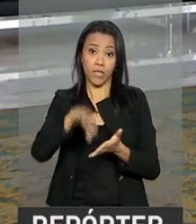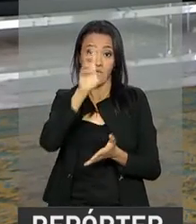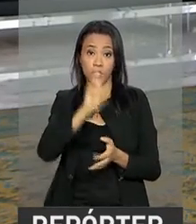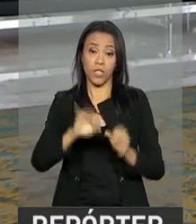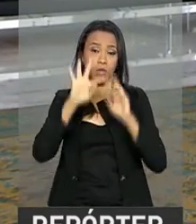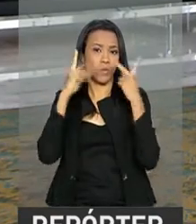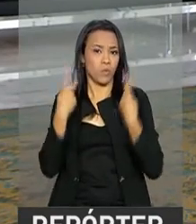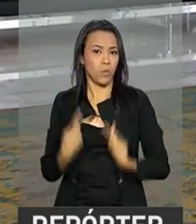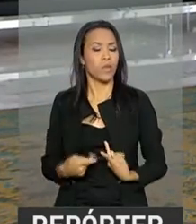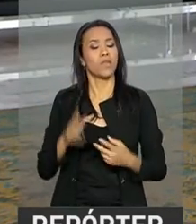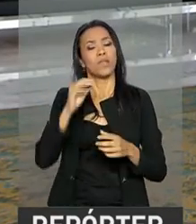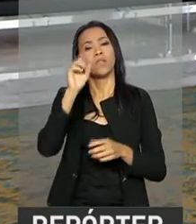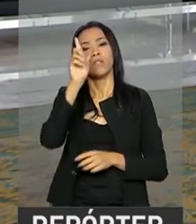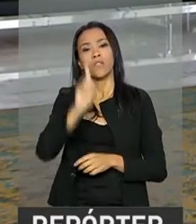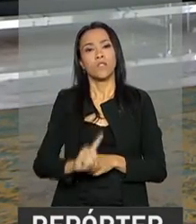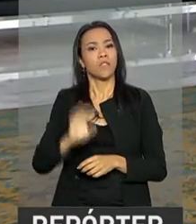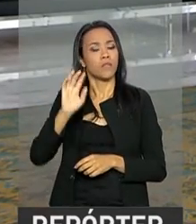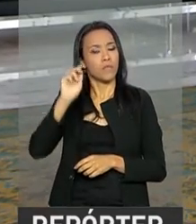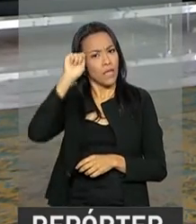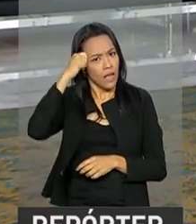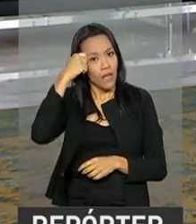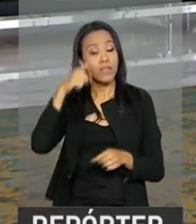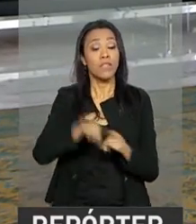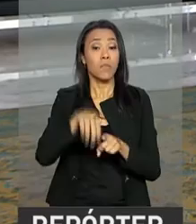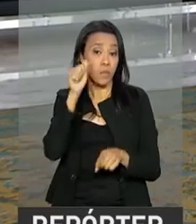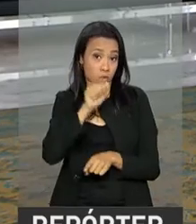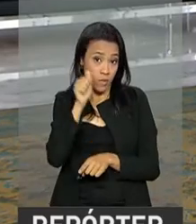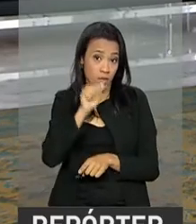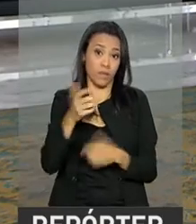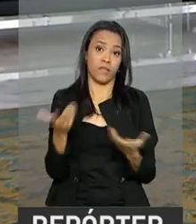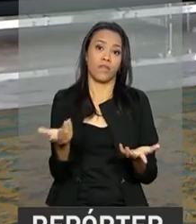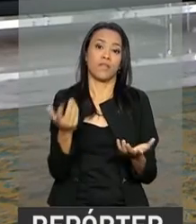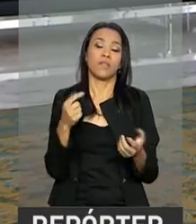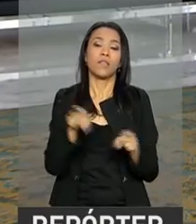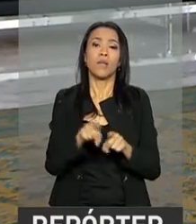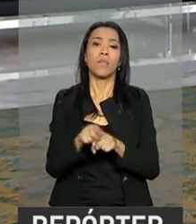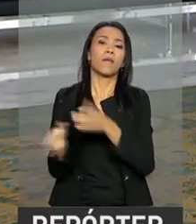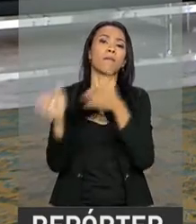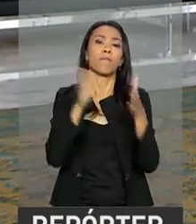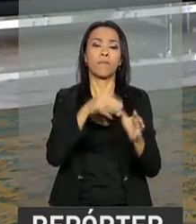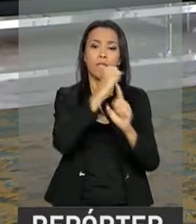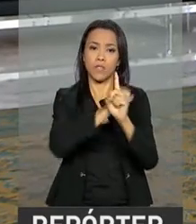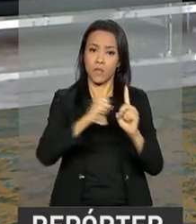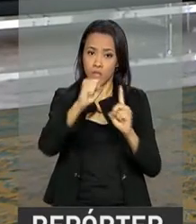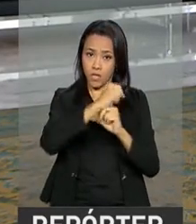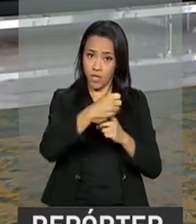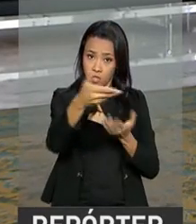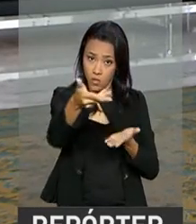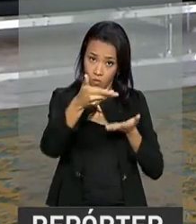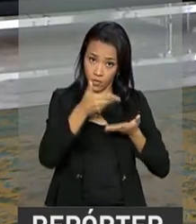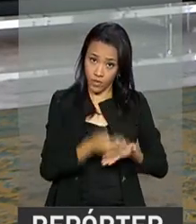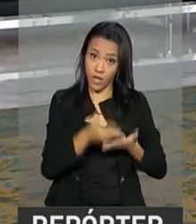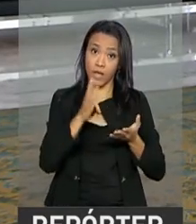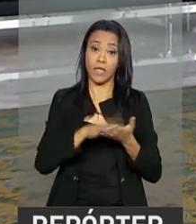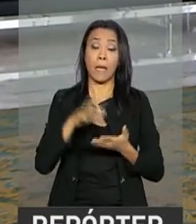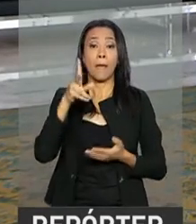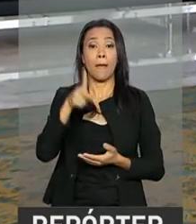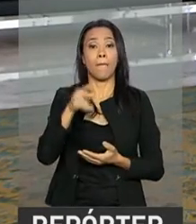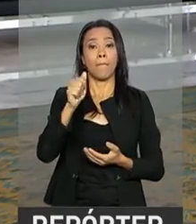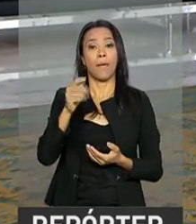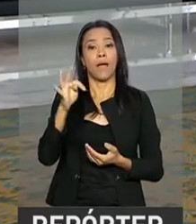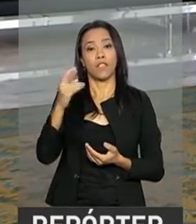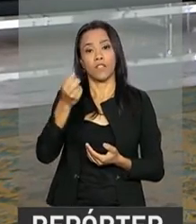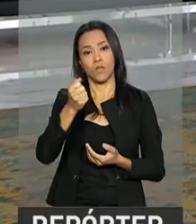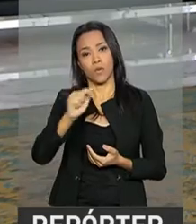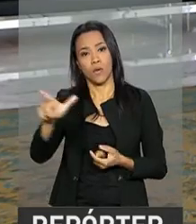para Política Racial e da Secretaria de Políticas para Mulheres. Da sociedade civil, alguns membros são convidados para participar também, da Pastoral Carcerária